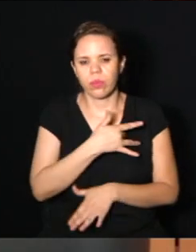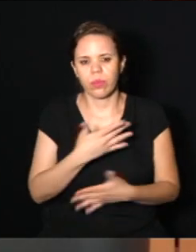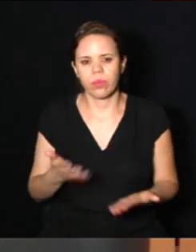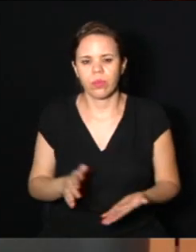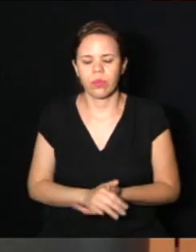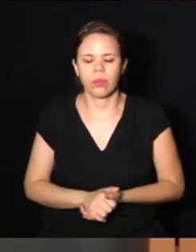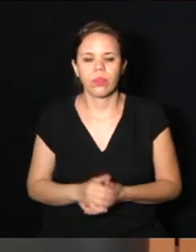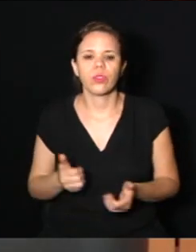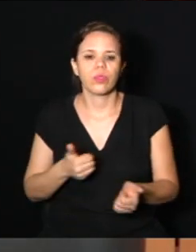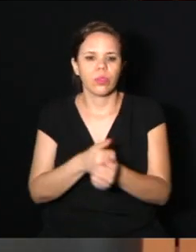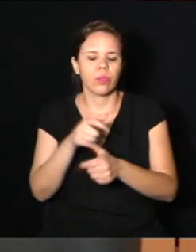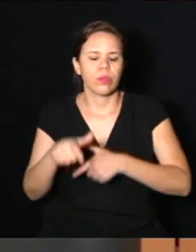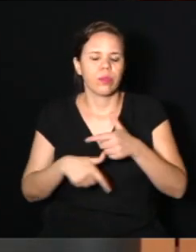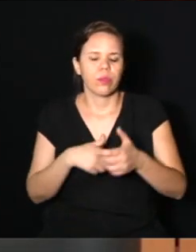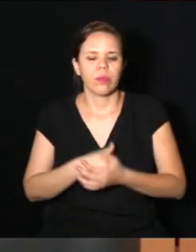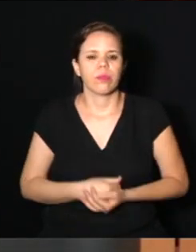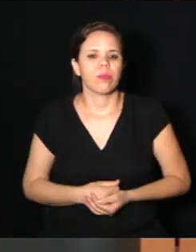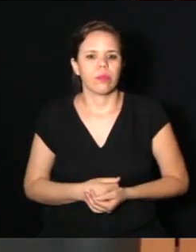esse trabalho, né,